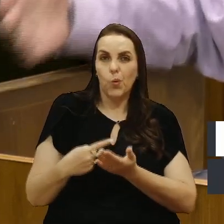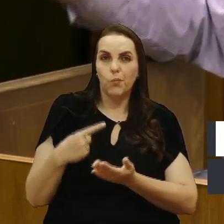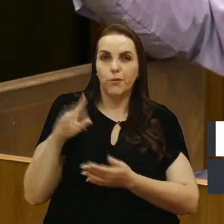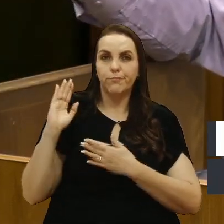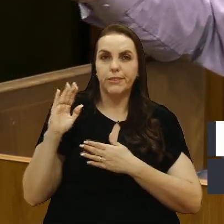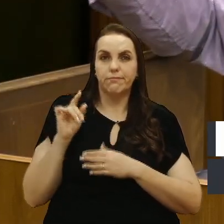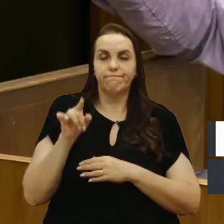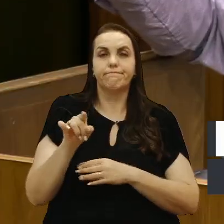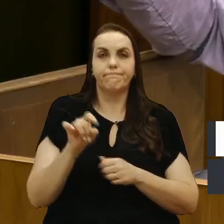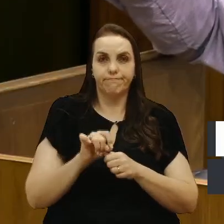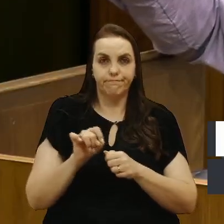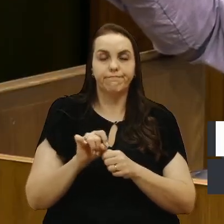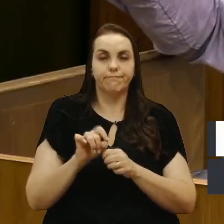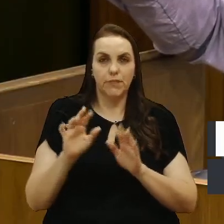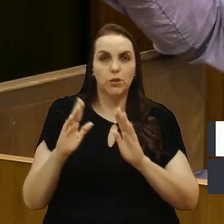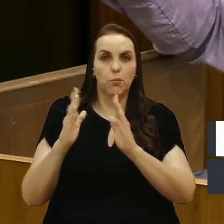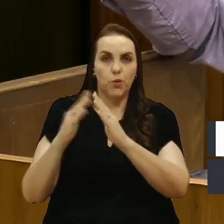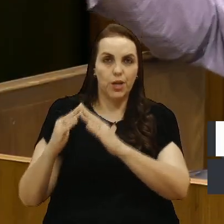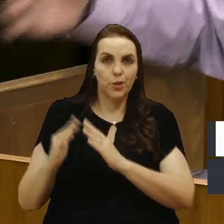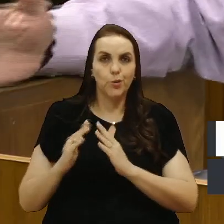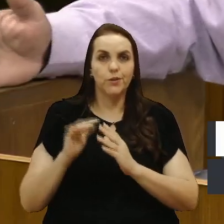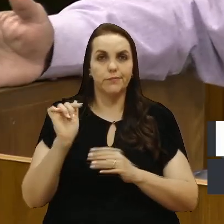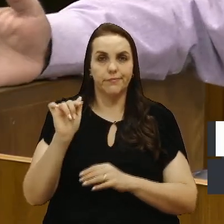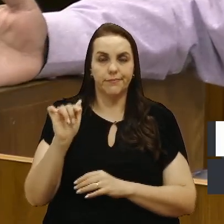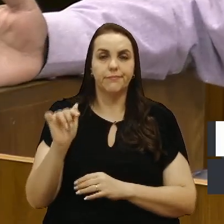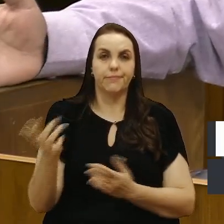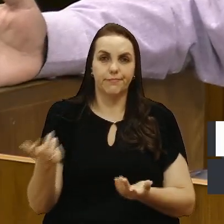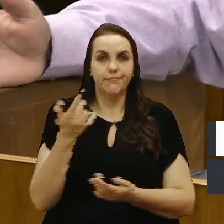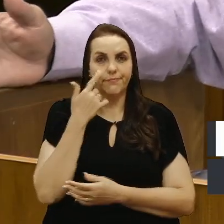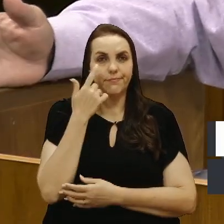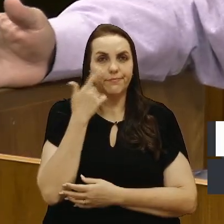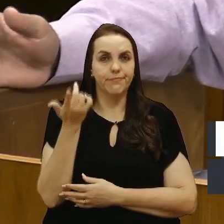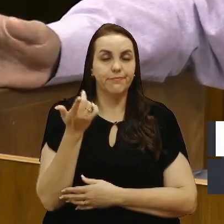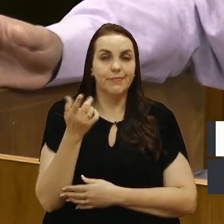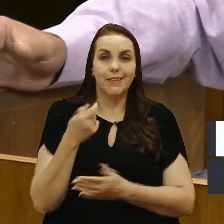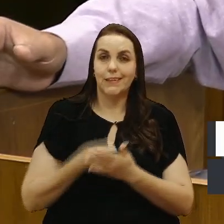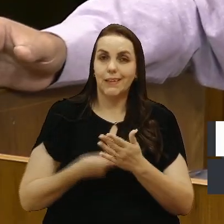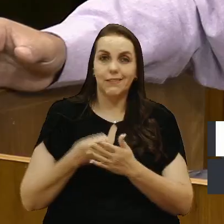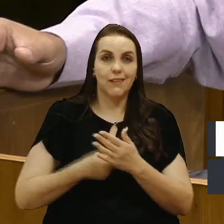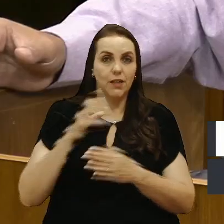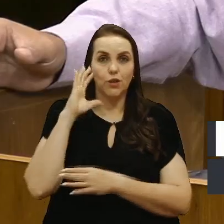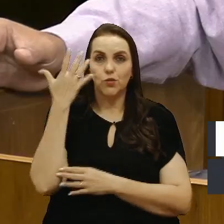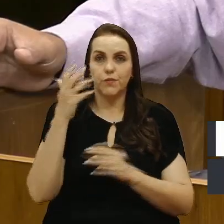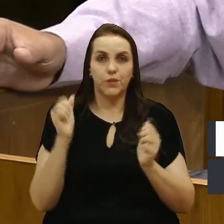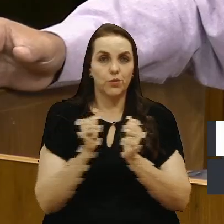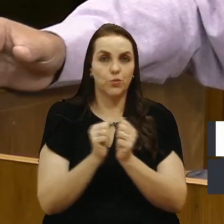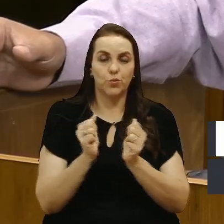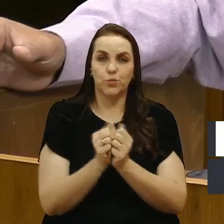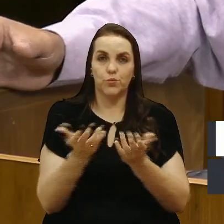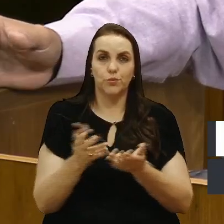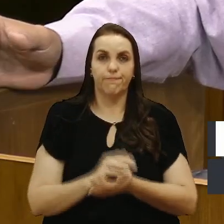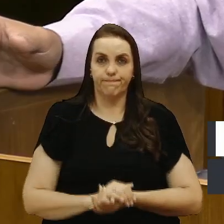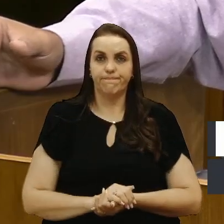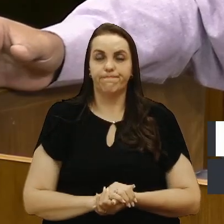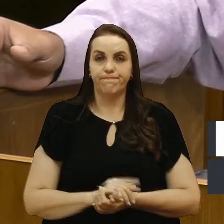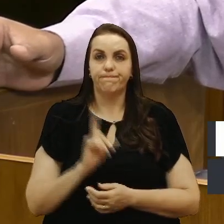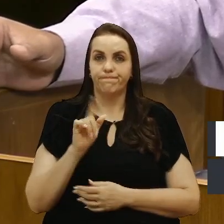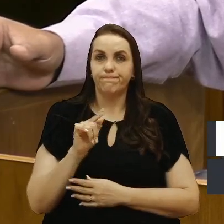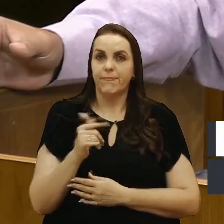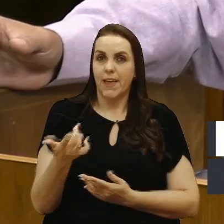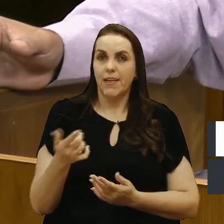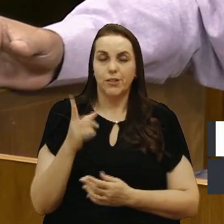fez com os moradores. Como vocês podem ver, a gente está ali, da gente tentar achar uma solução junto para essa situação, que é uma